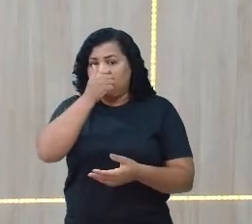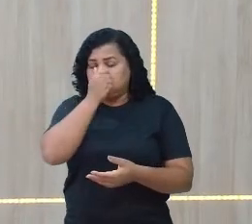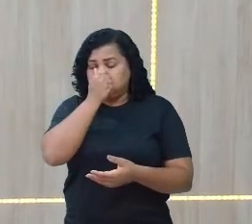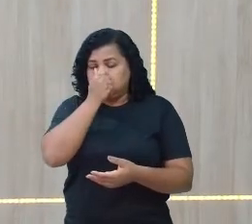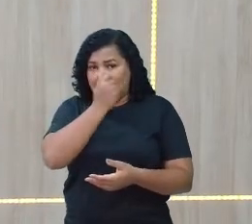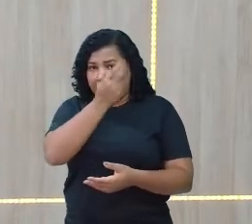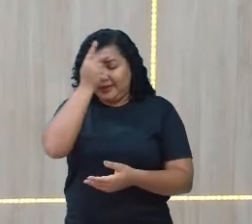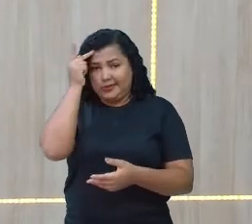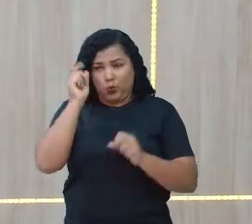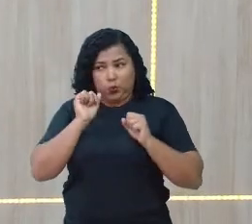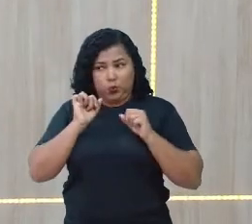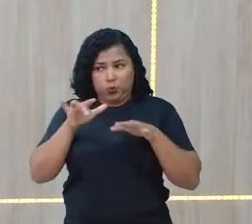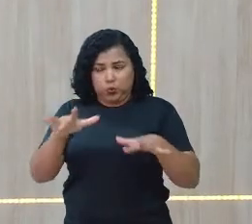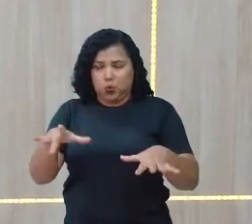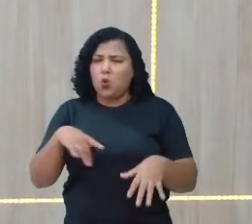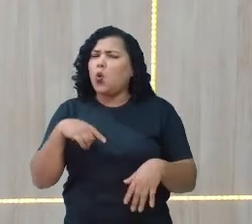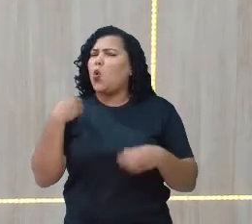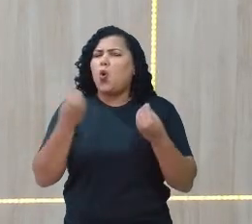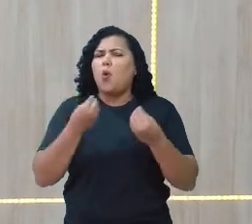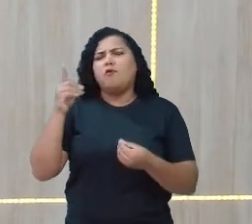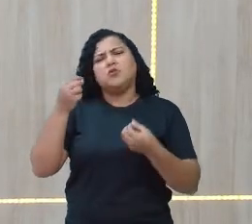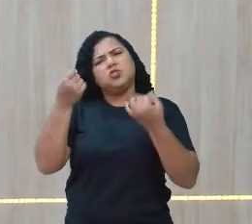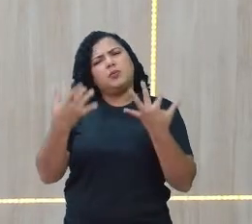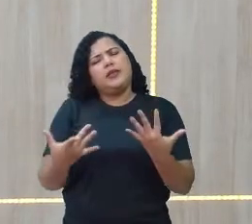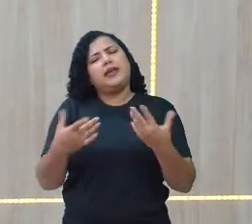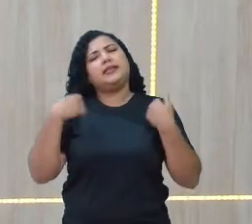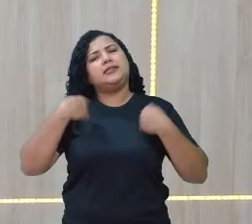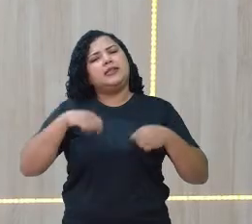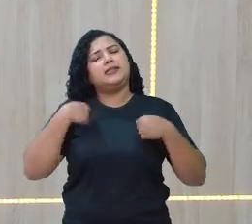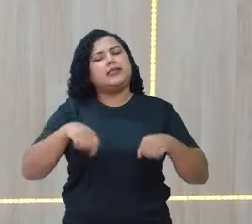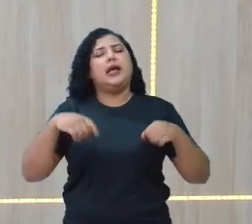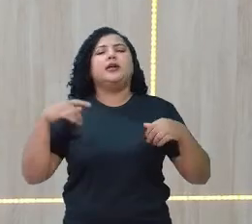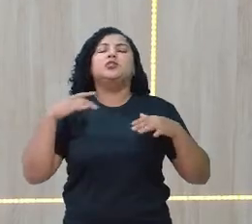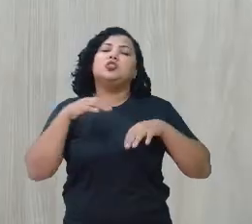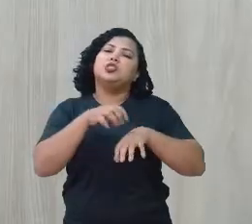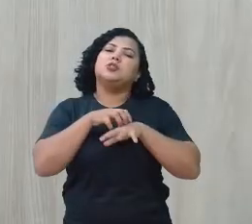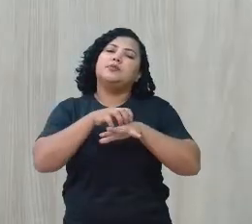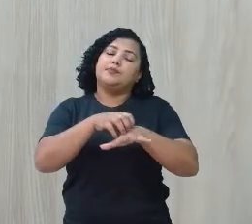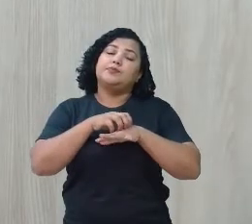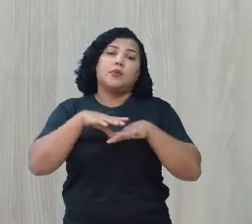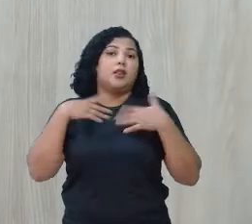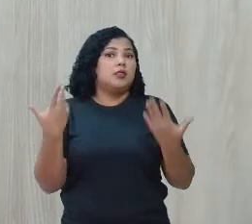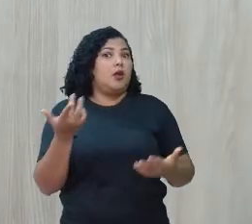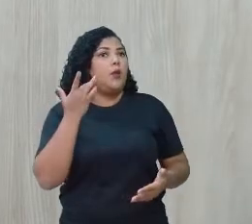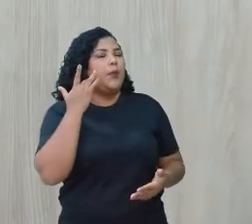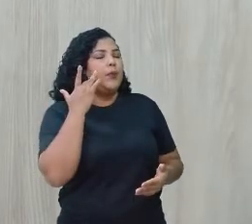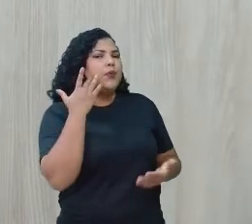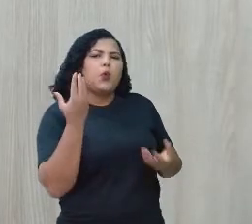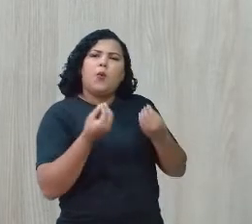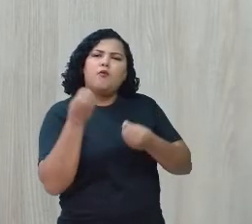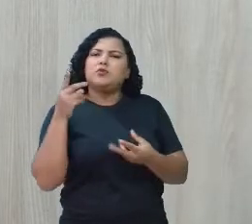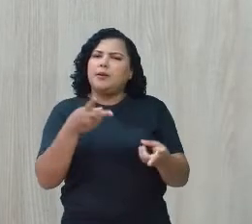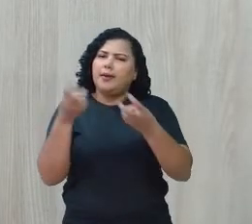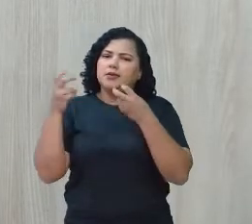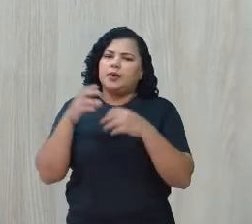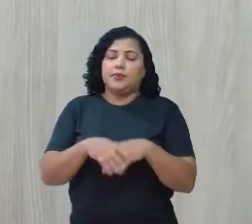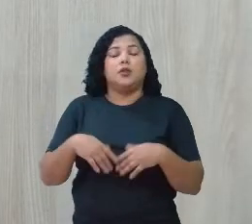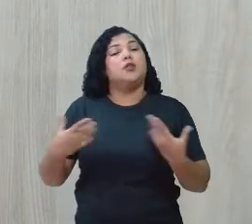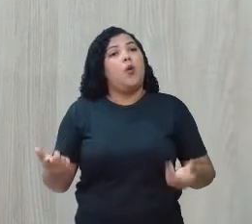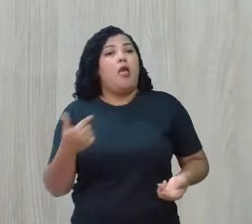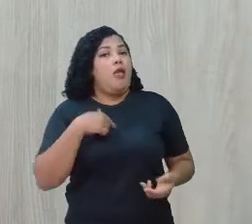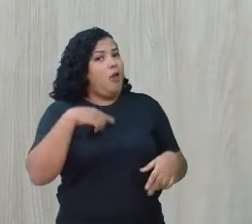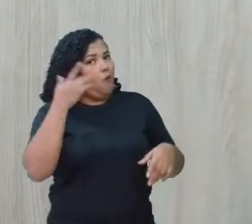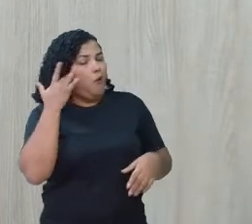essa necessidade do transporte para essa população que vive, sobretudo, nas regiões mais afastadas? Eu acho que há necessidade de ampliação, né,